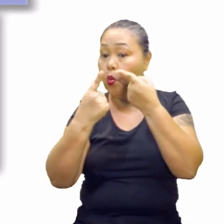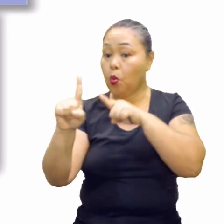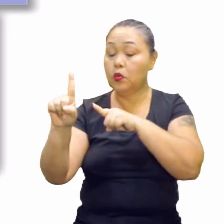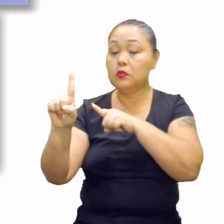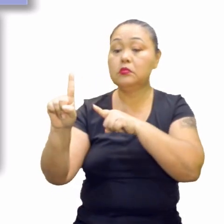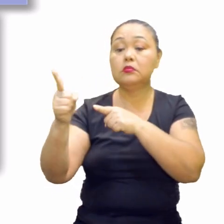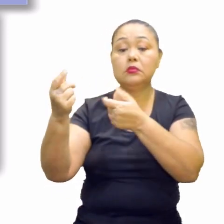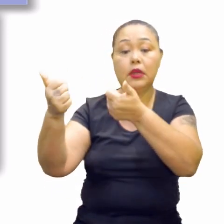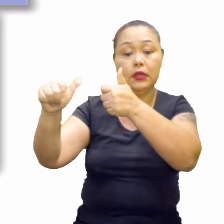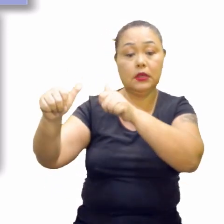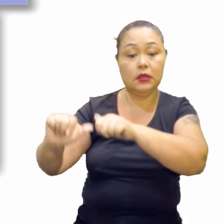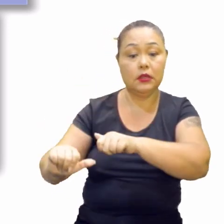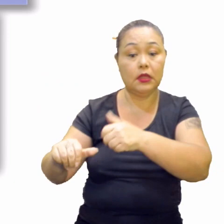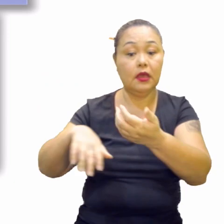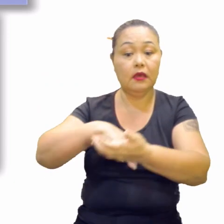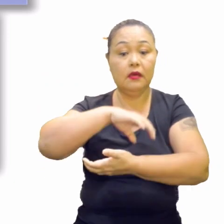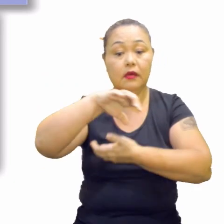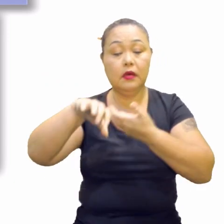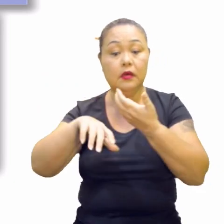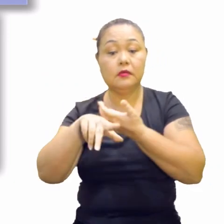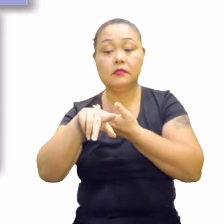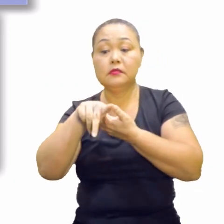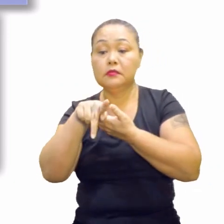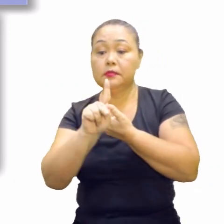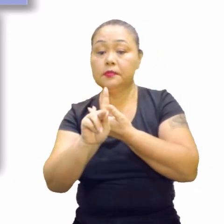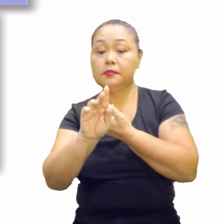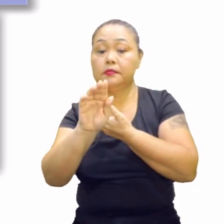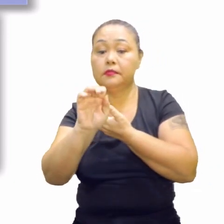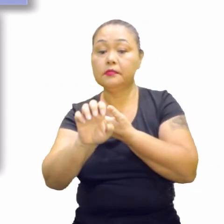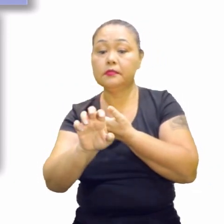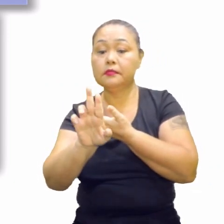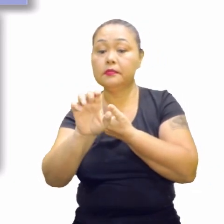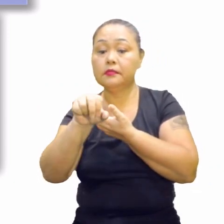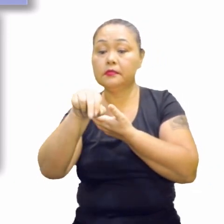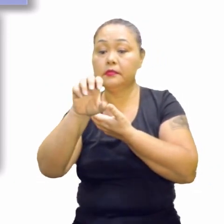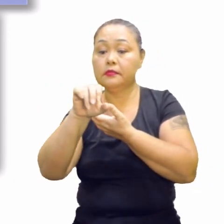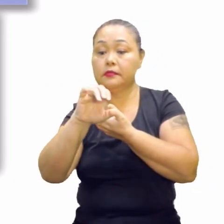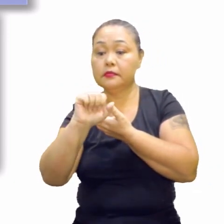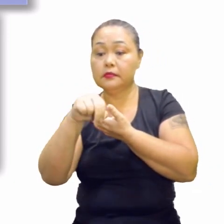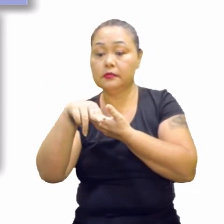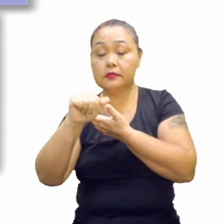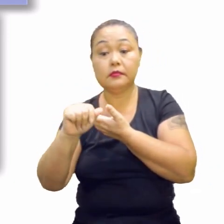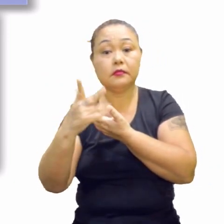rapaz, para vocês terem uma ideia como é que funciona as coisas